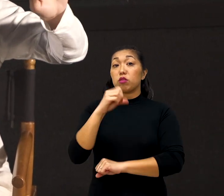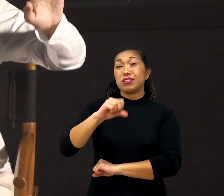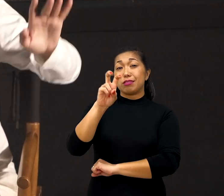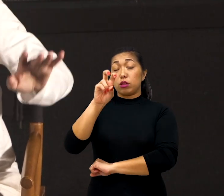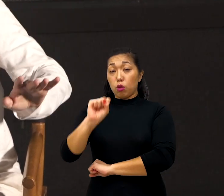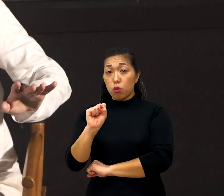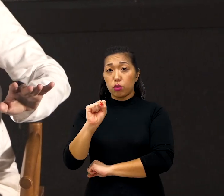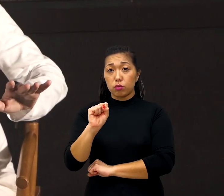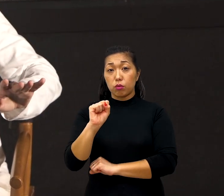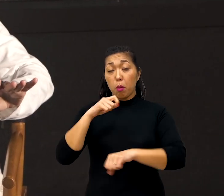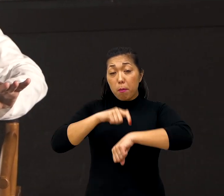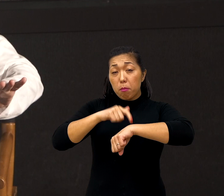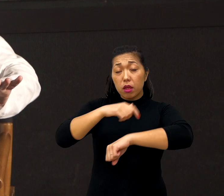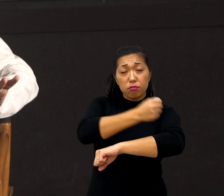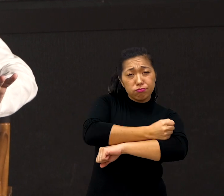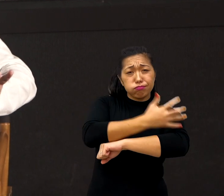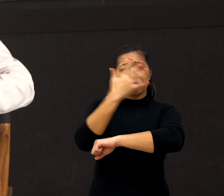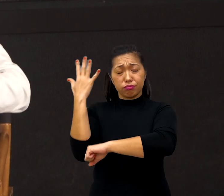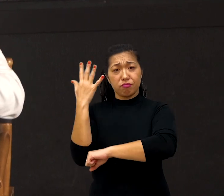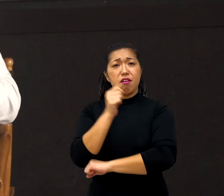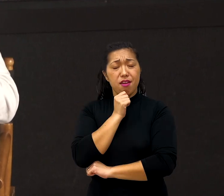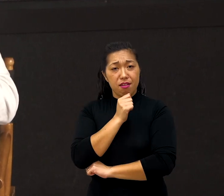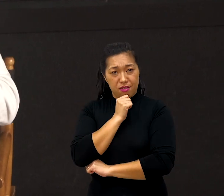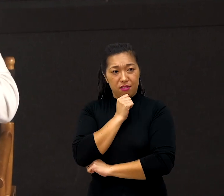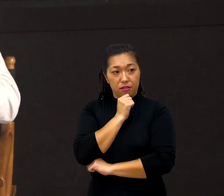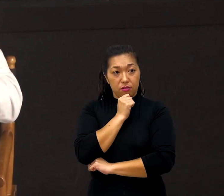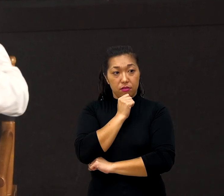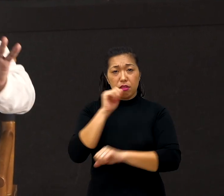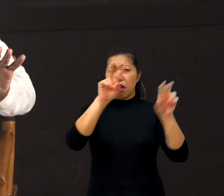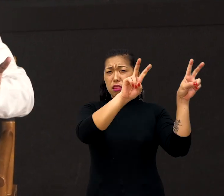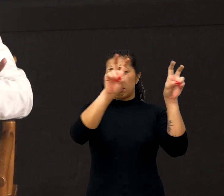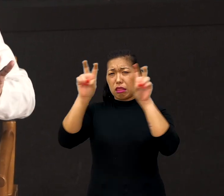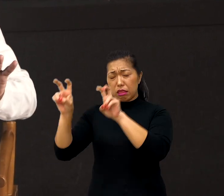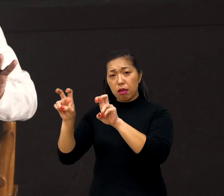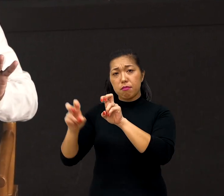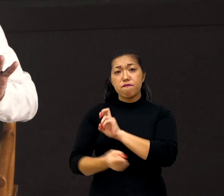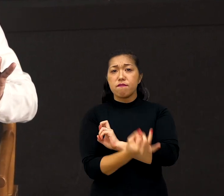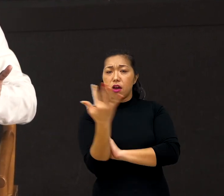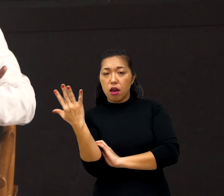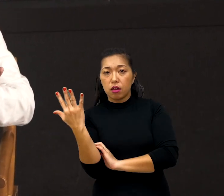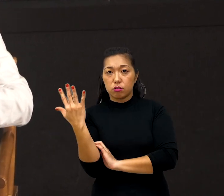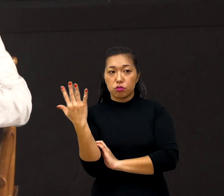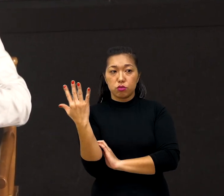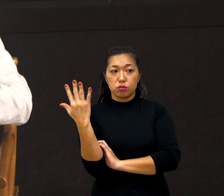na descolonização. Então, eu não acompanhei vários temas que,